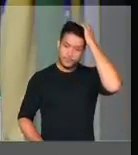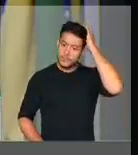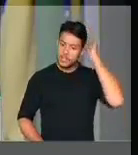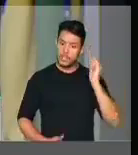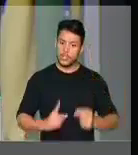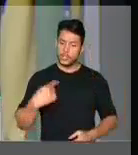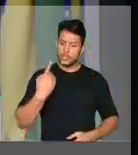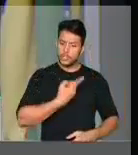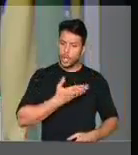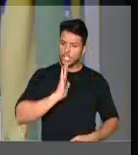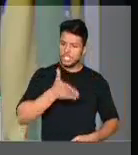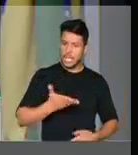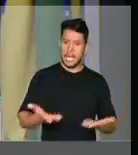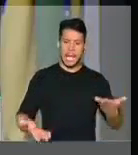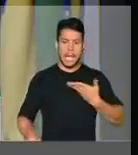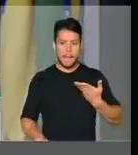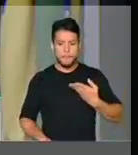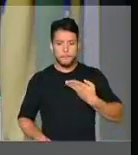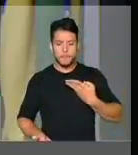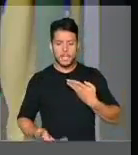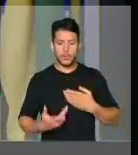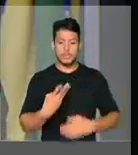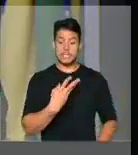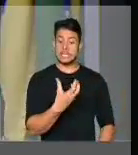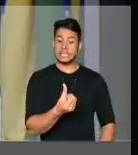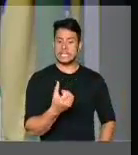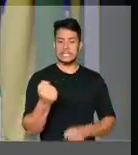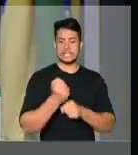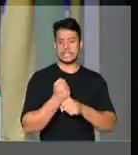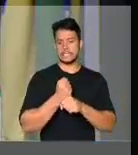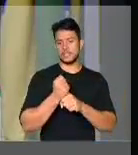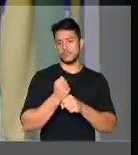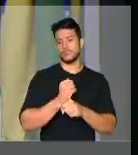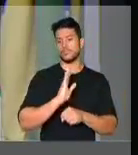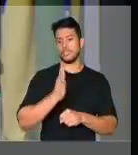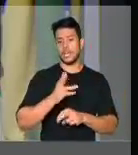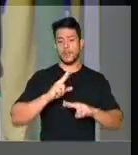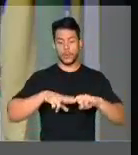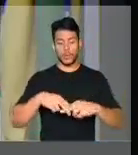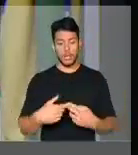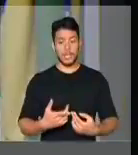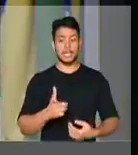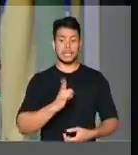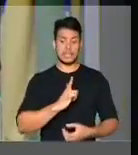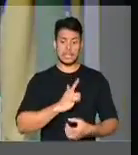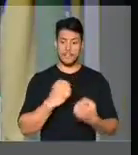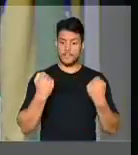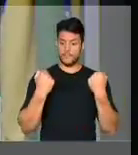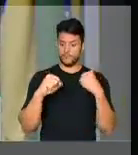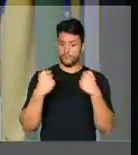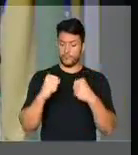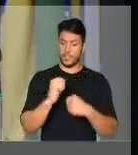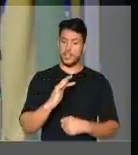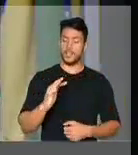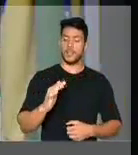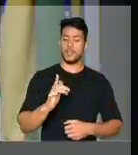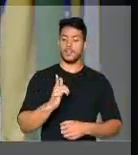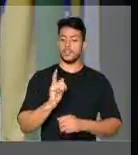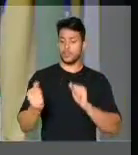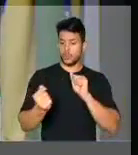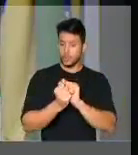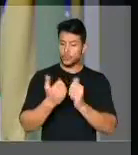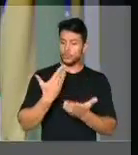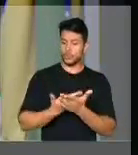há 36 anos, antes mesmo da política, porque fizemos educação física juntos, lá na escola do